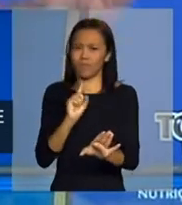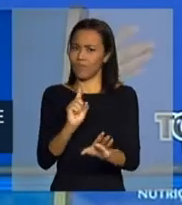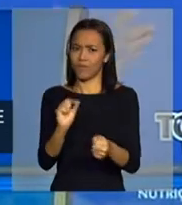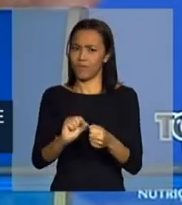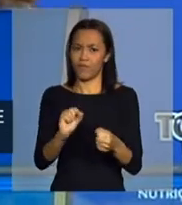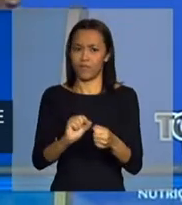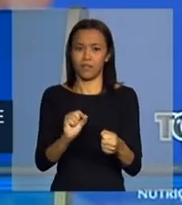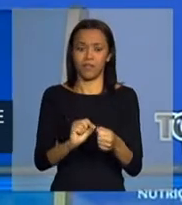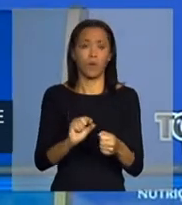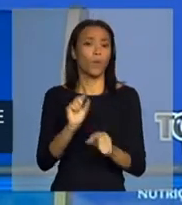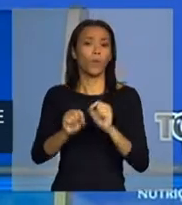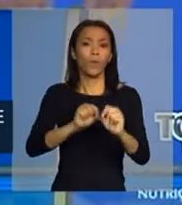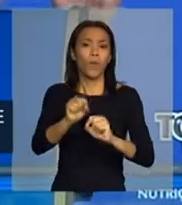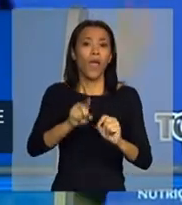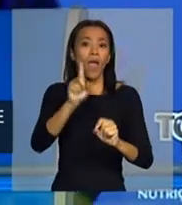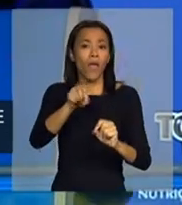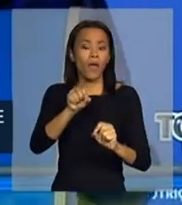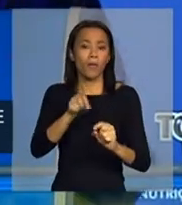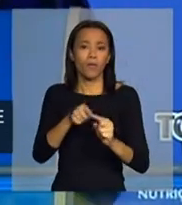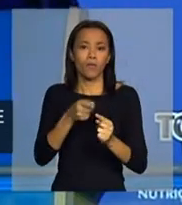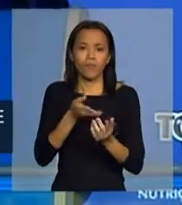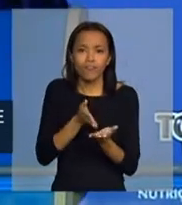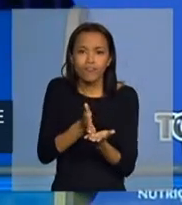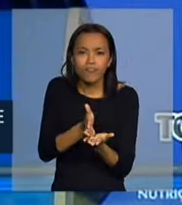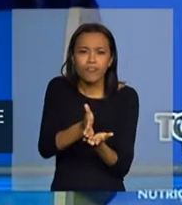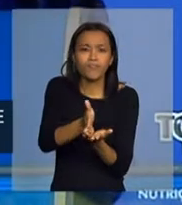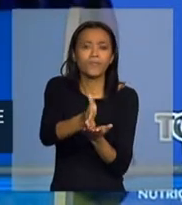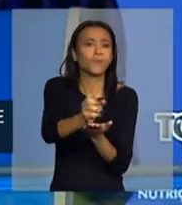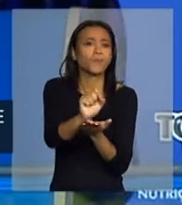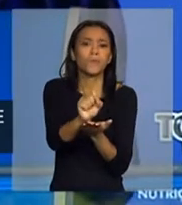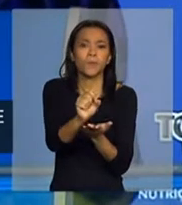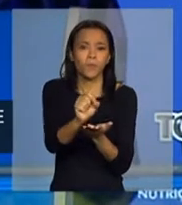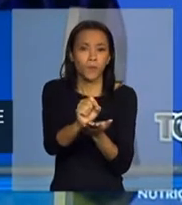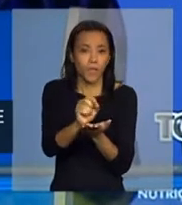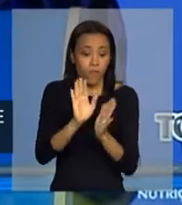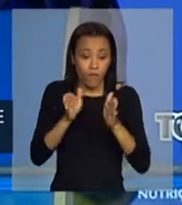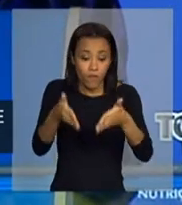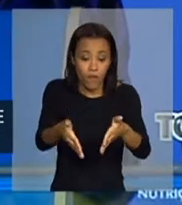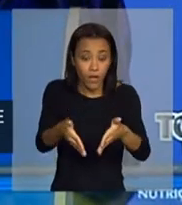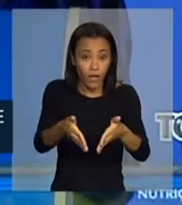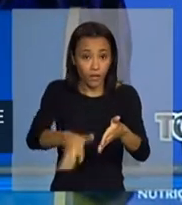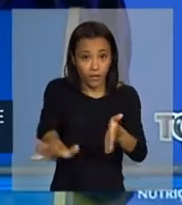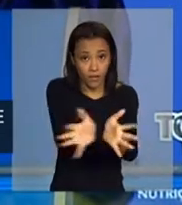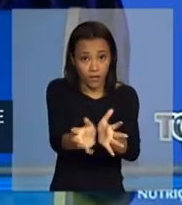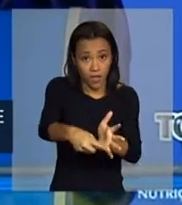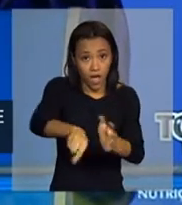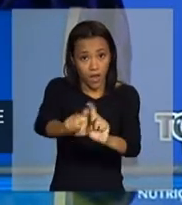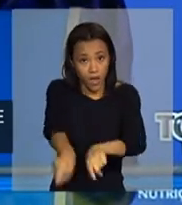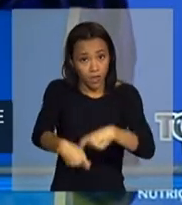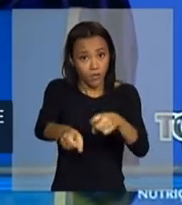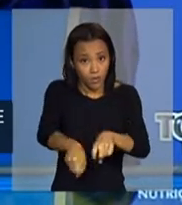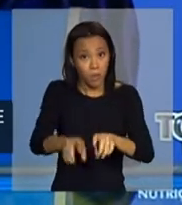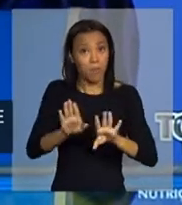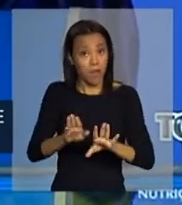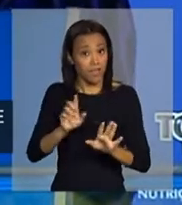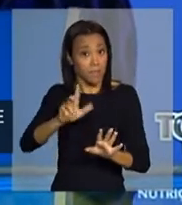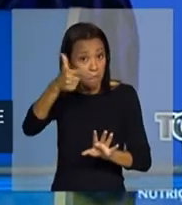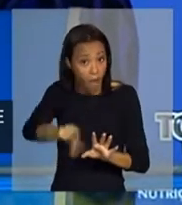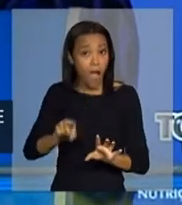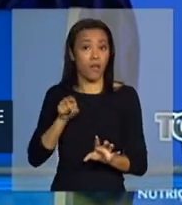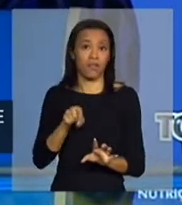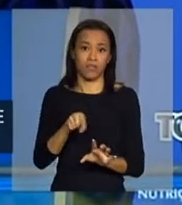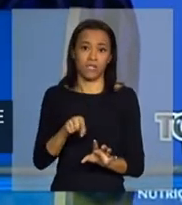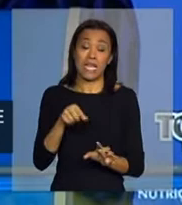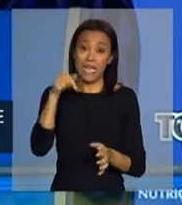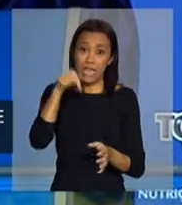que era uma linha ligada basicamente à questão agrícola. Mas, além disso, neste